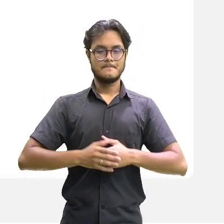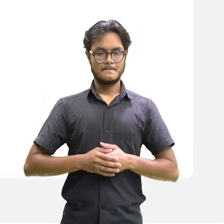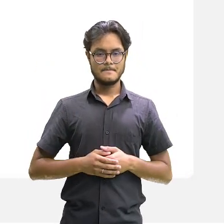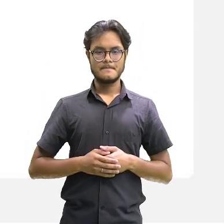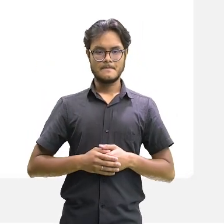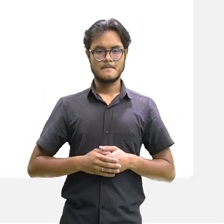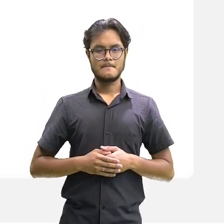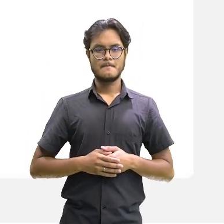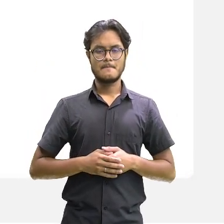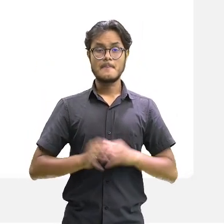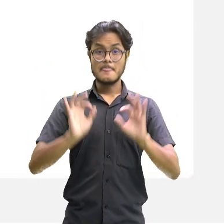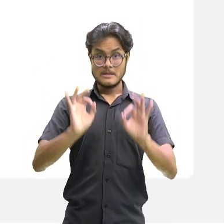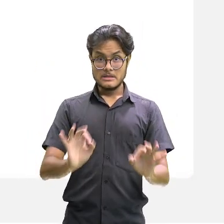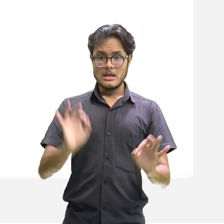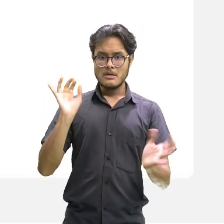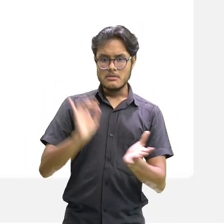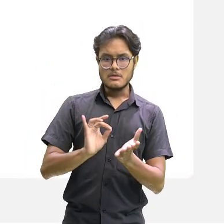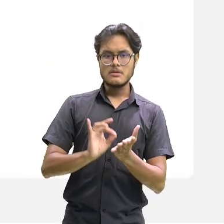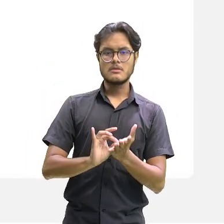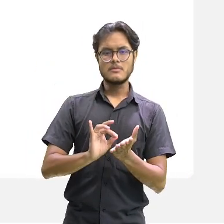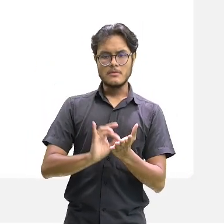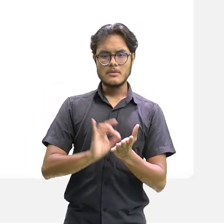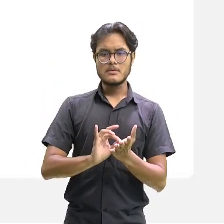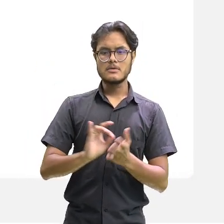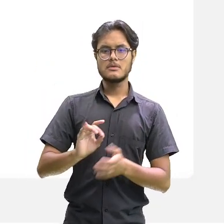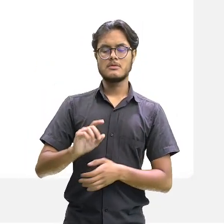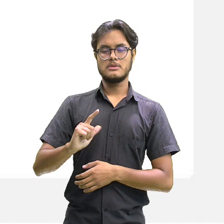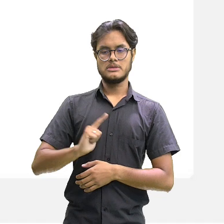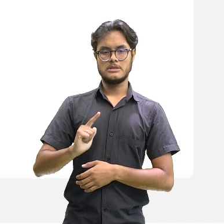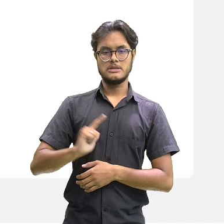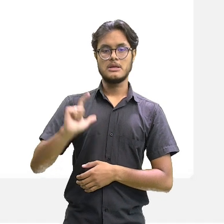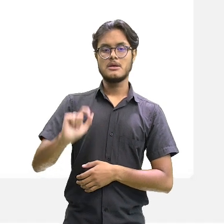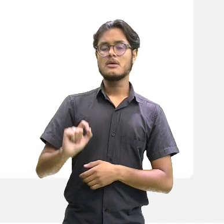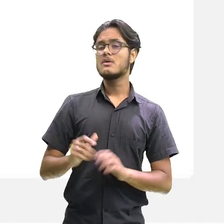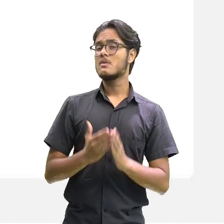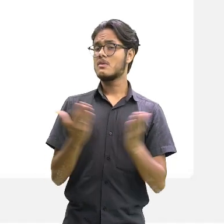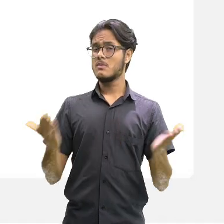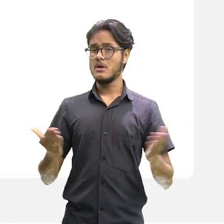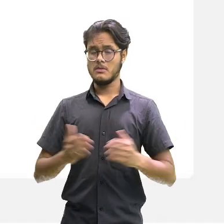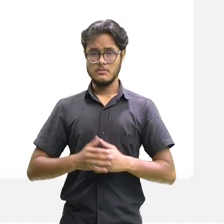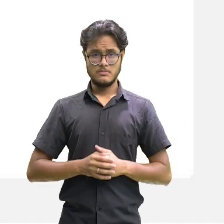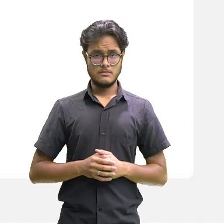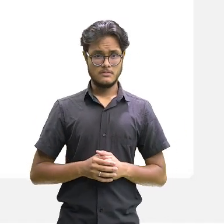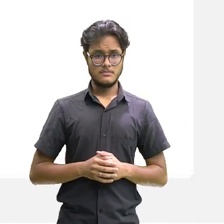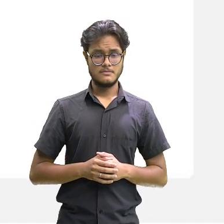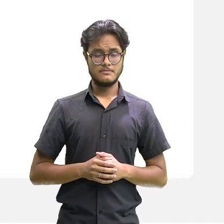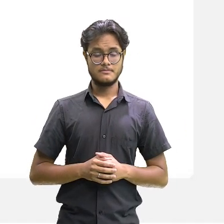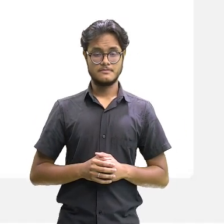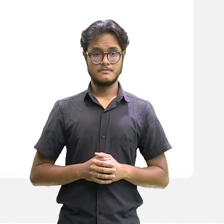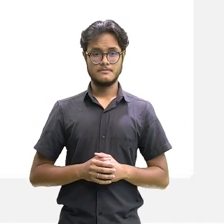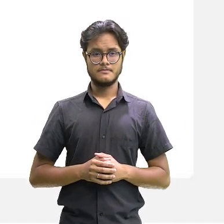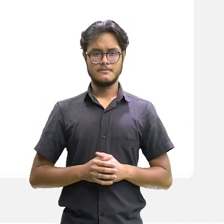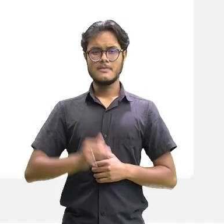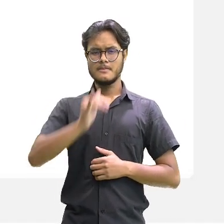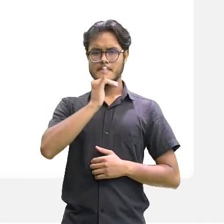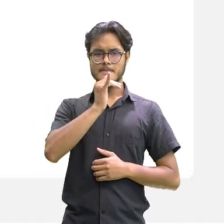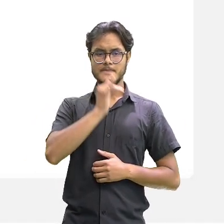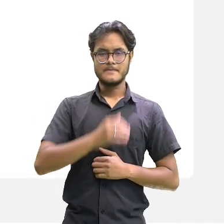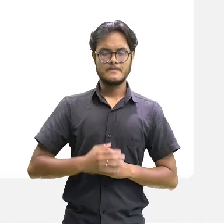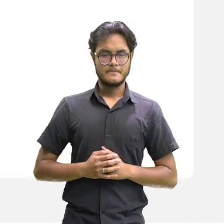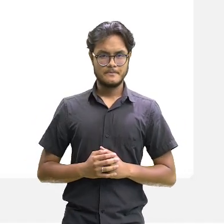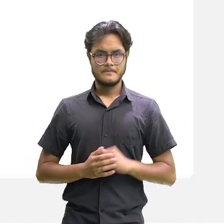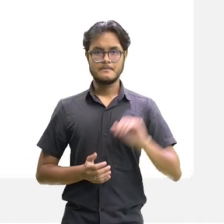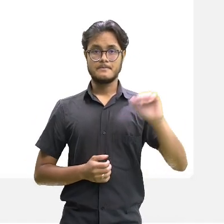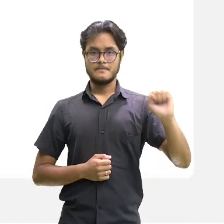oferece a explicação mais apropriada para a lei da conservação das massas é de que, vamos ver as alternativas.